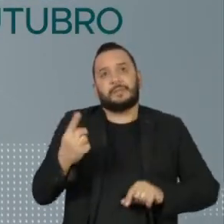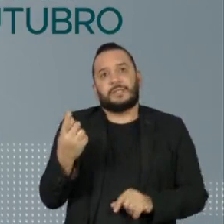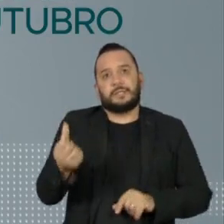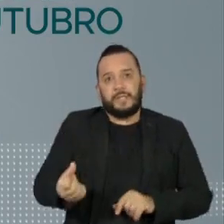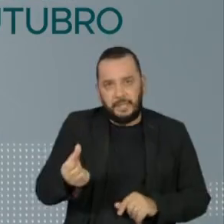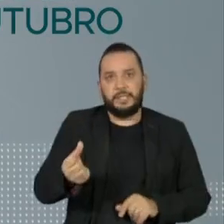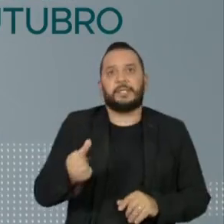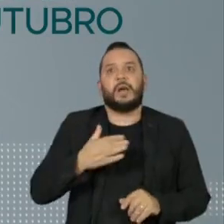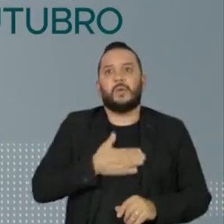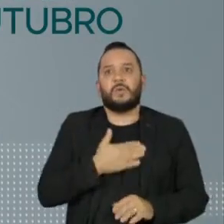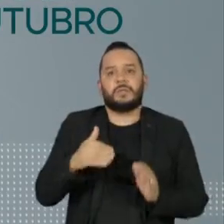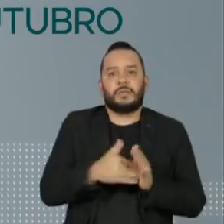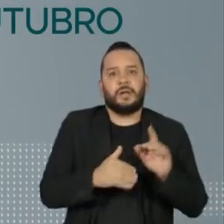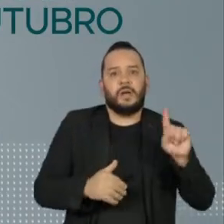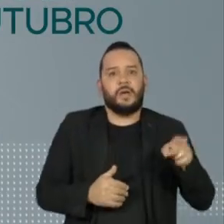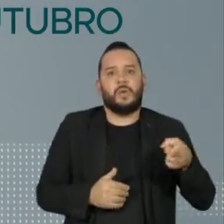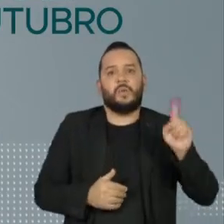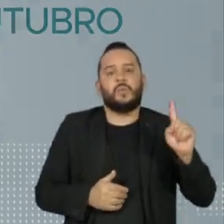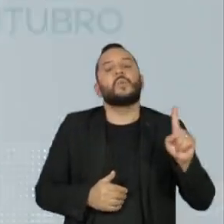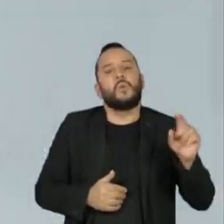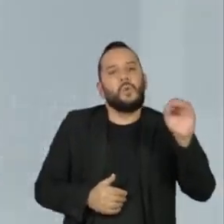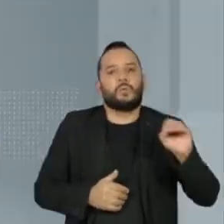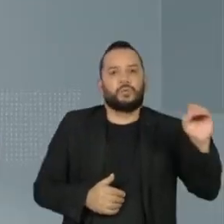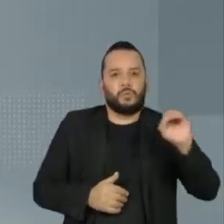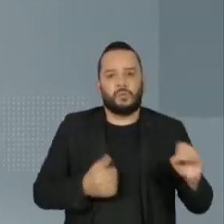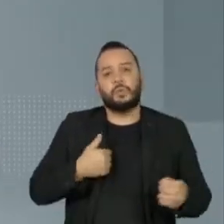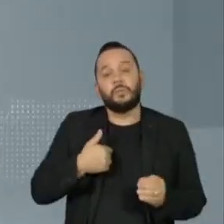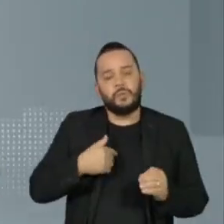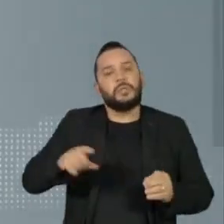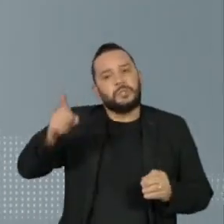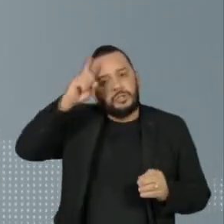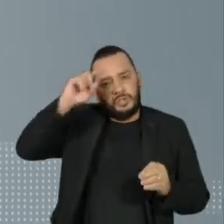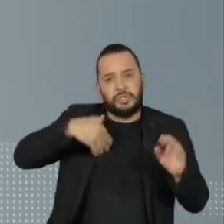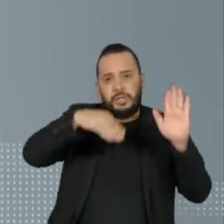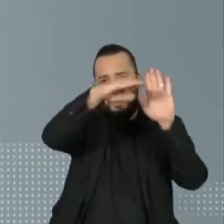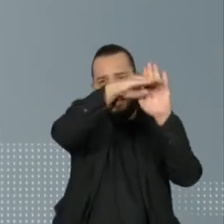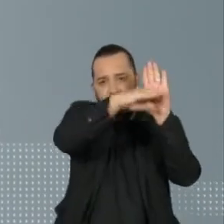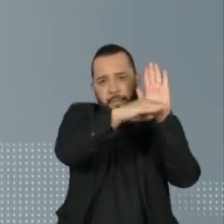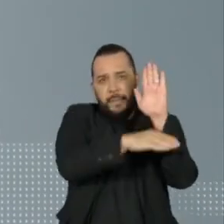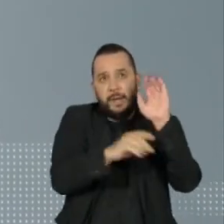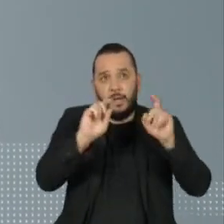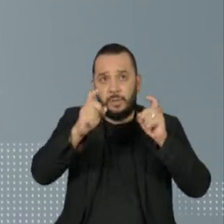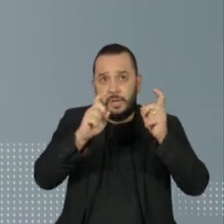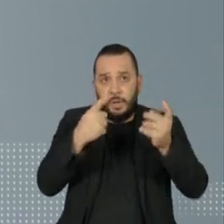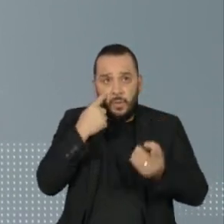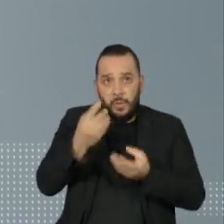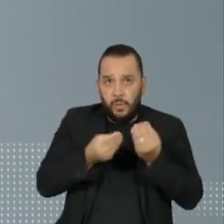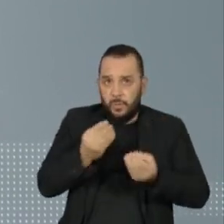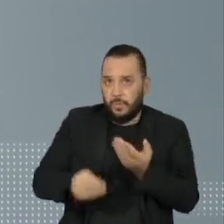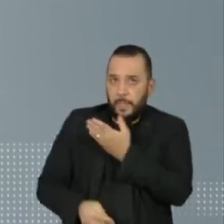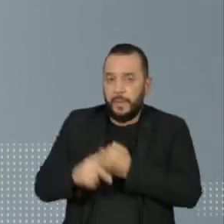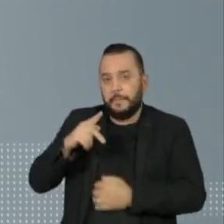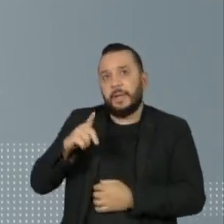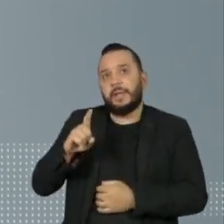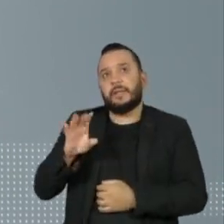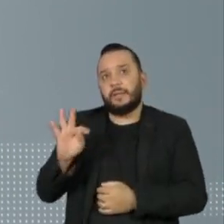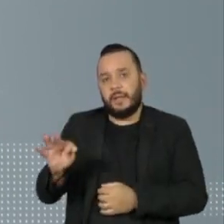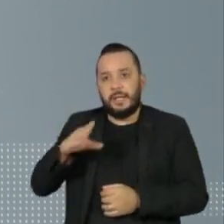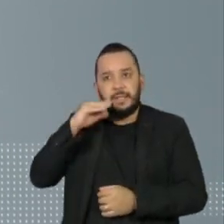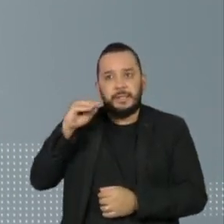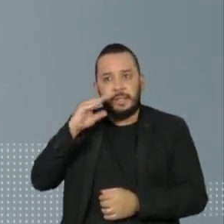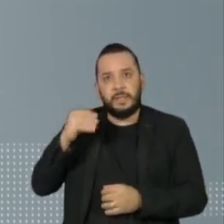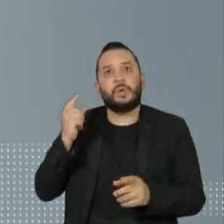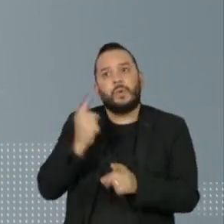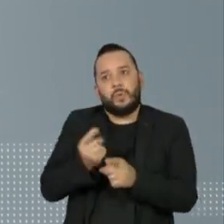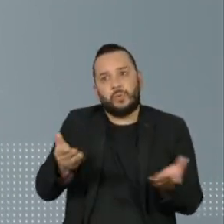Dezesseis de agosto e primeiro de outubro a agenda das Convenções divulgada pelos candidatos ficou assim o PDT de Ciro Gomes faz um